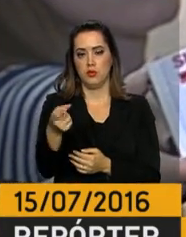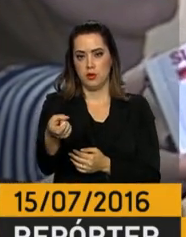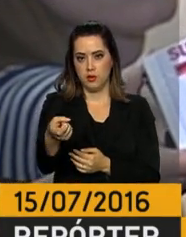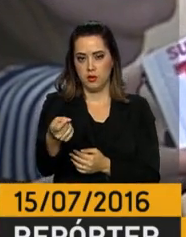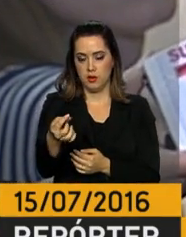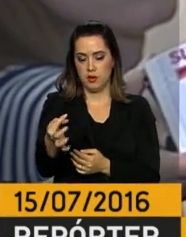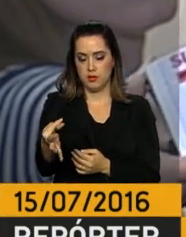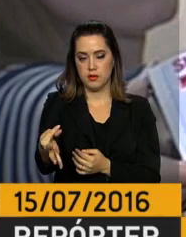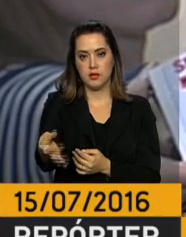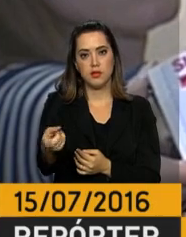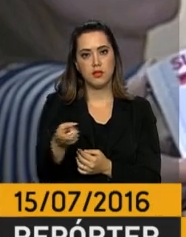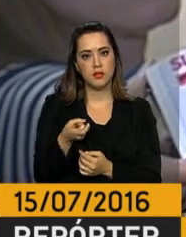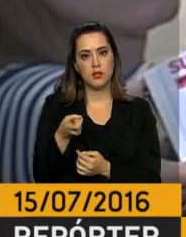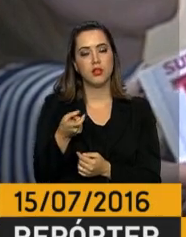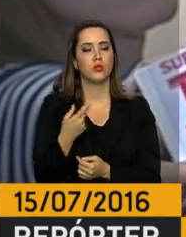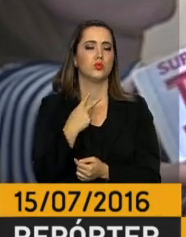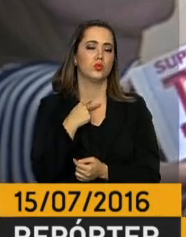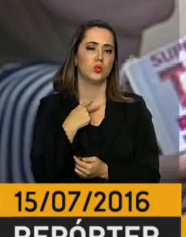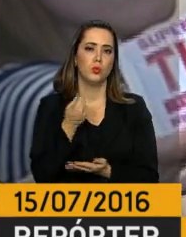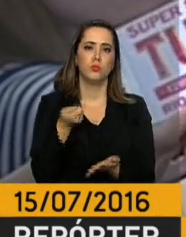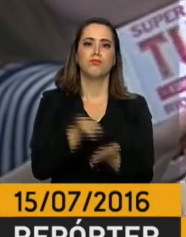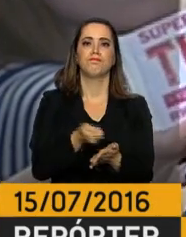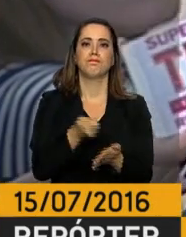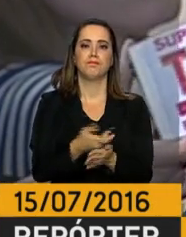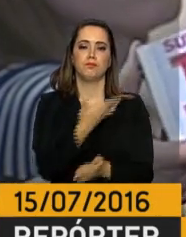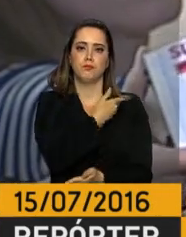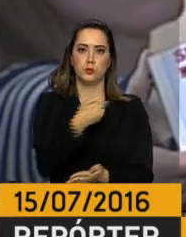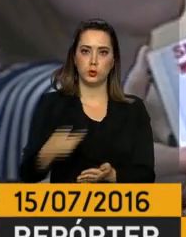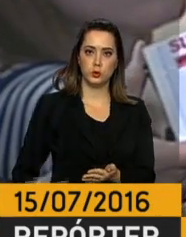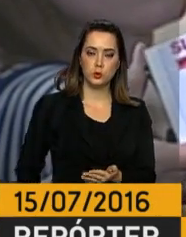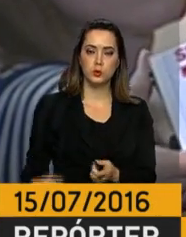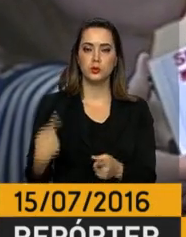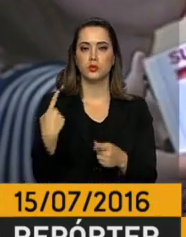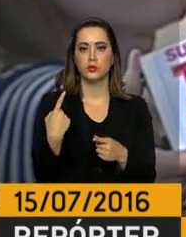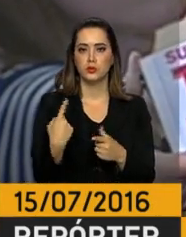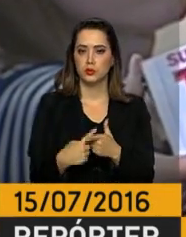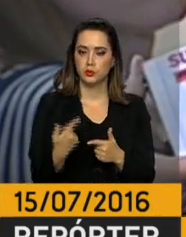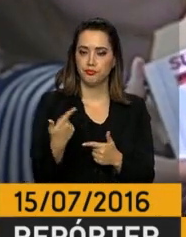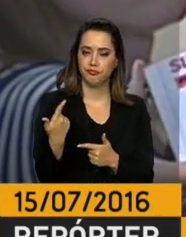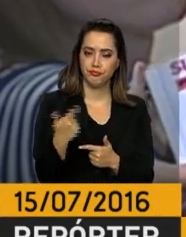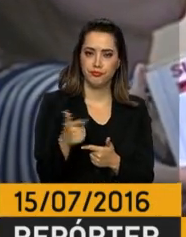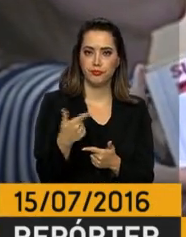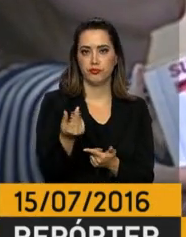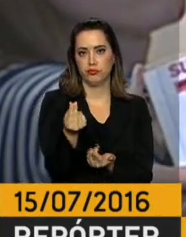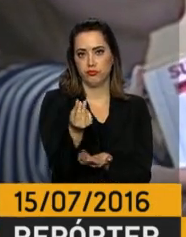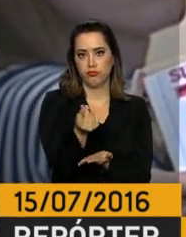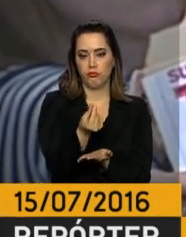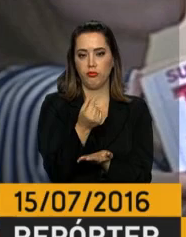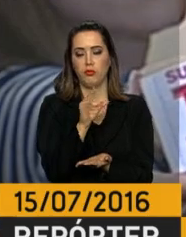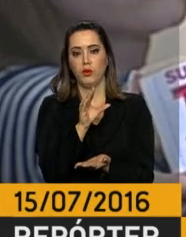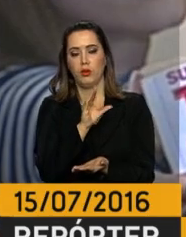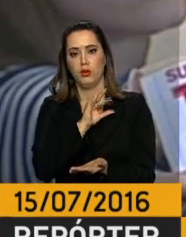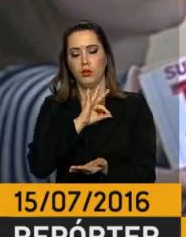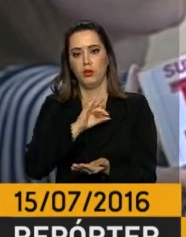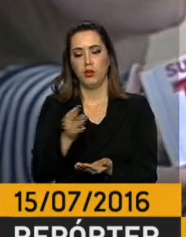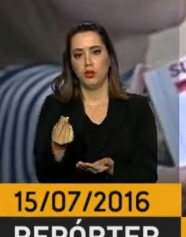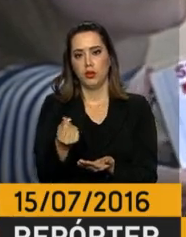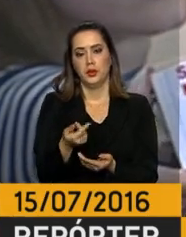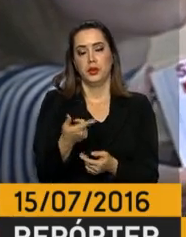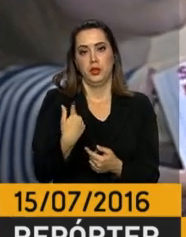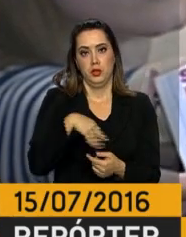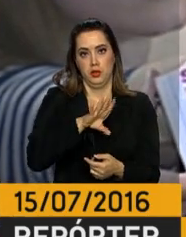suportada pelo governo, até por problemas, inclusive, orçamentários, já que a gente recebeu a pasta da educação